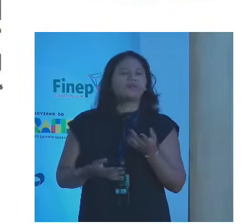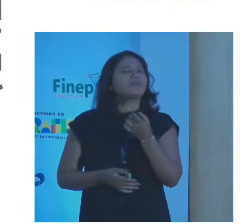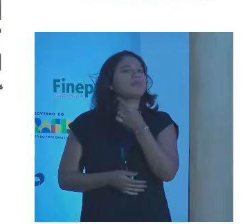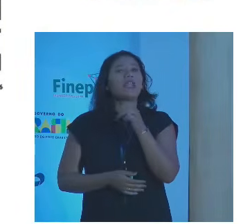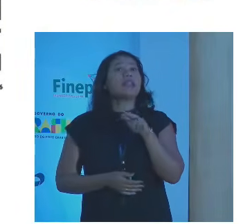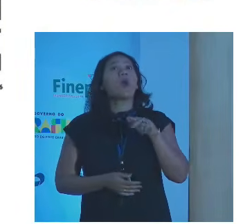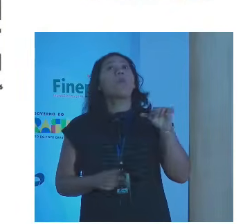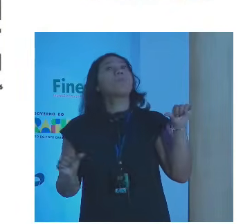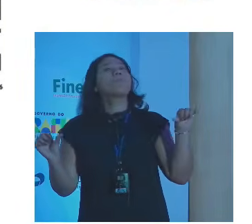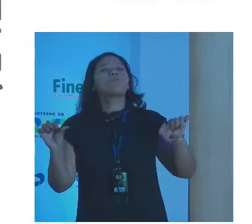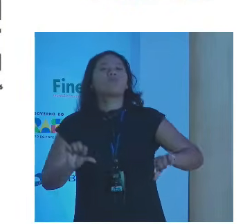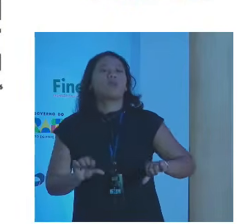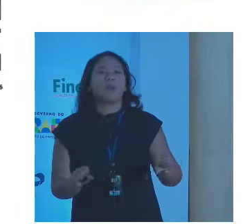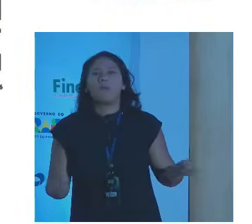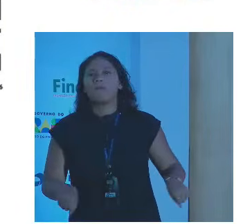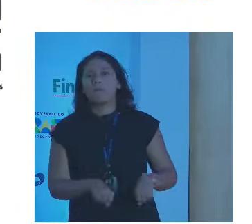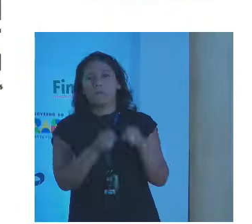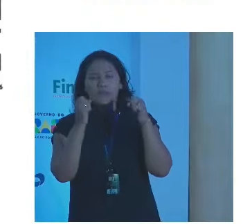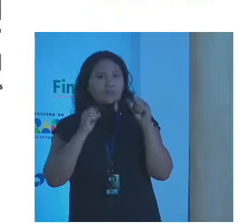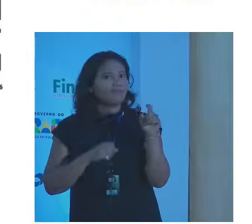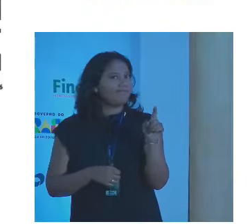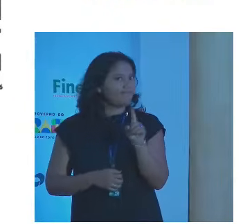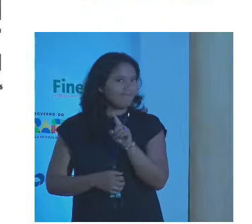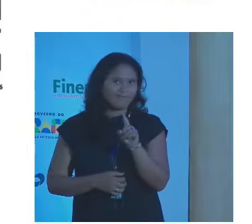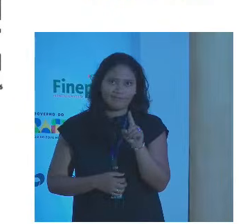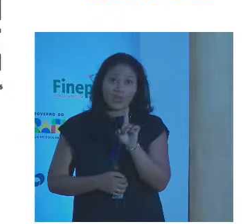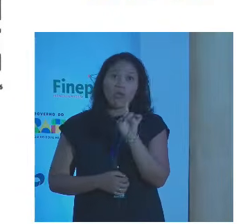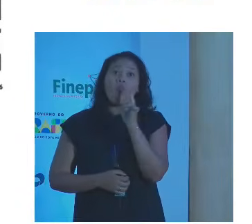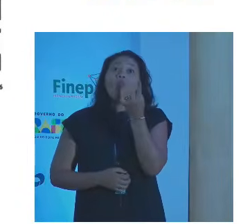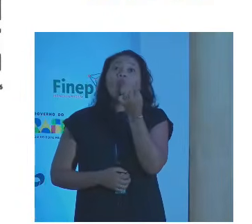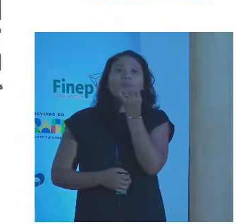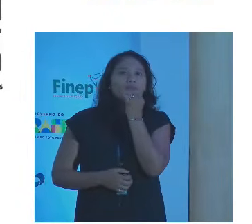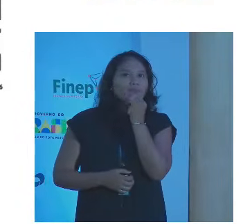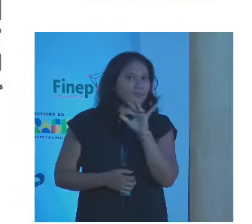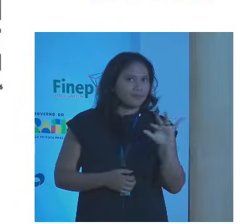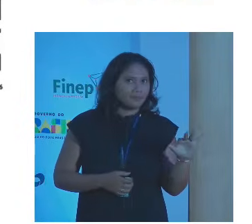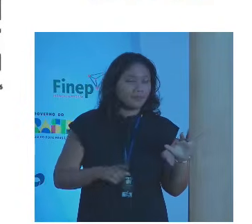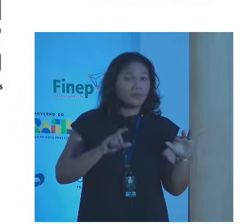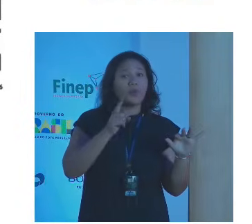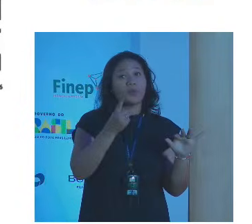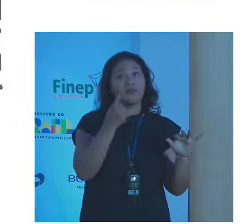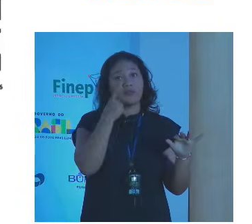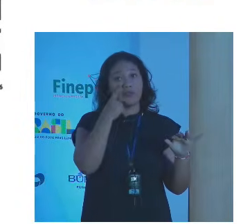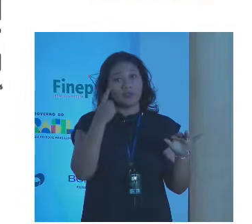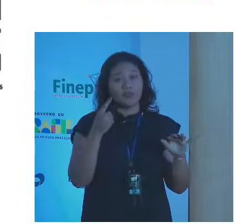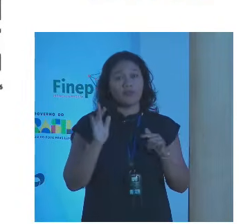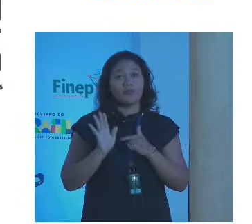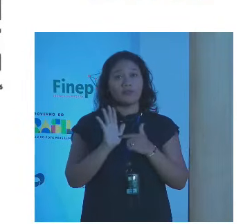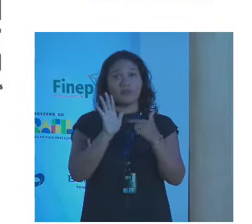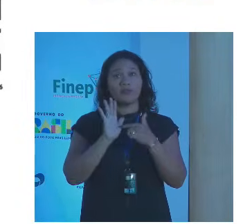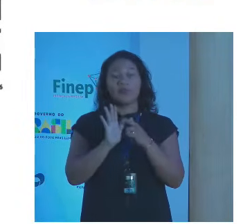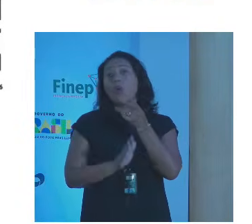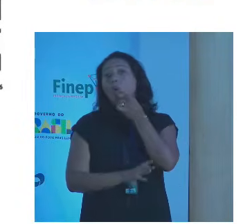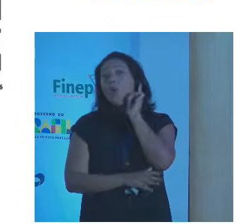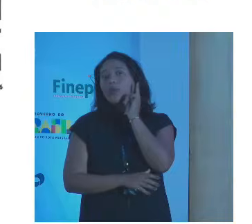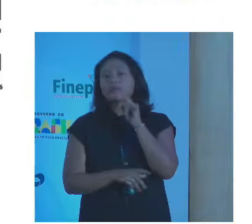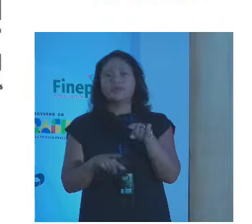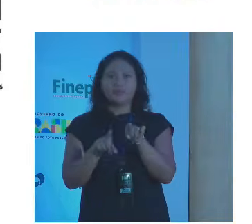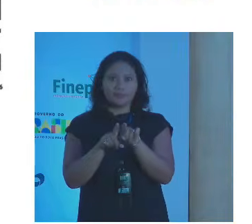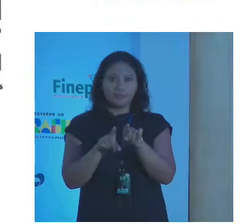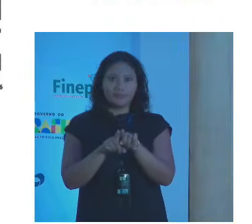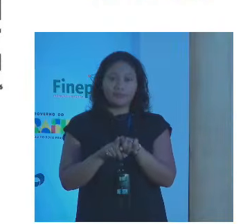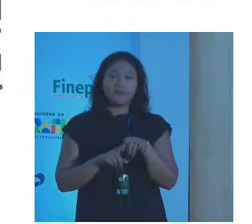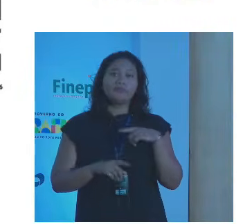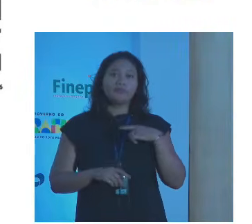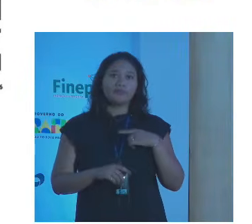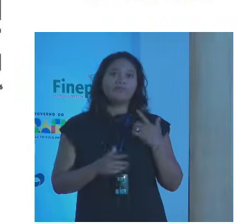o pior, o mais problemático, né, em relação ao cenário atual, porque, como vocês viram nas apresentações de ontem, né, inclusive, a